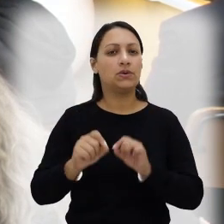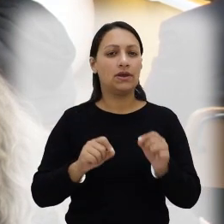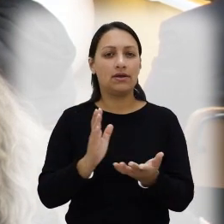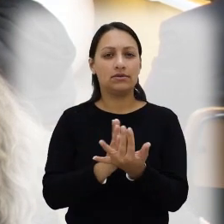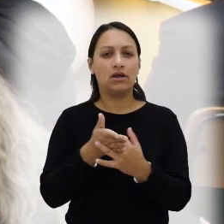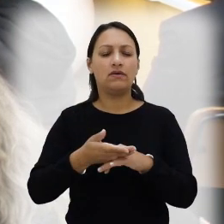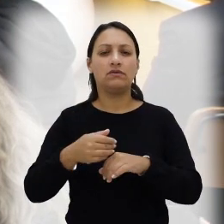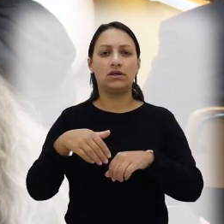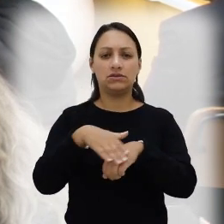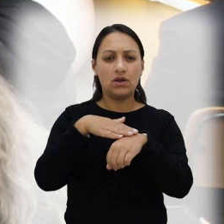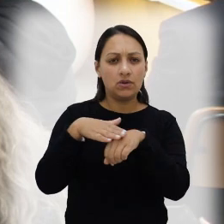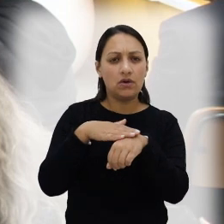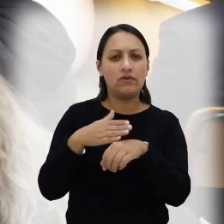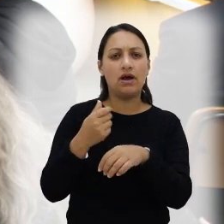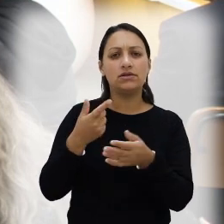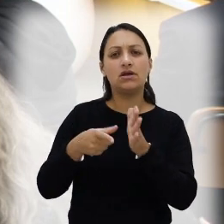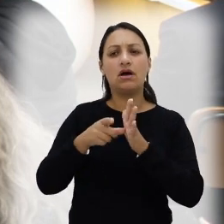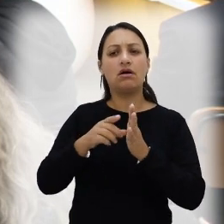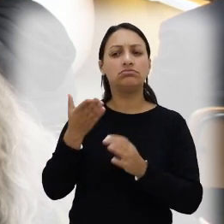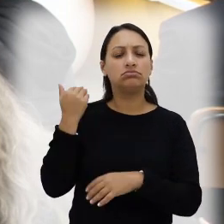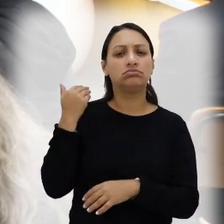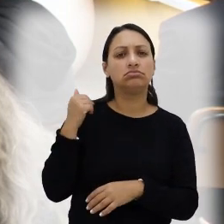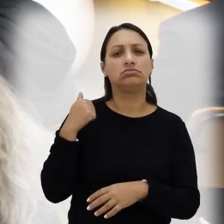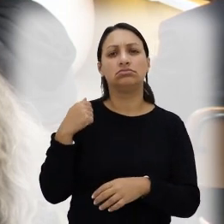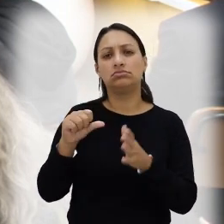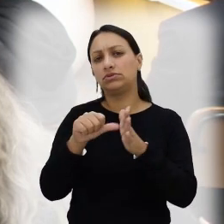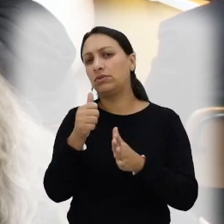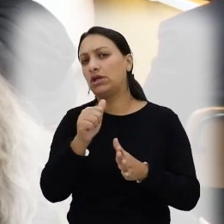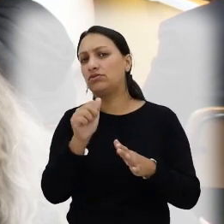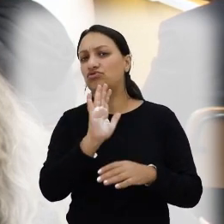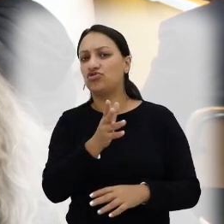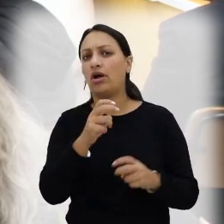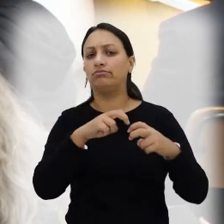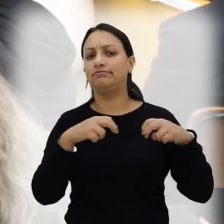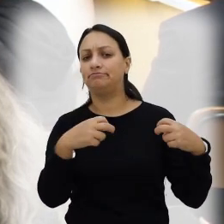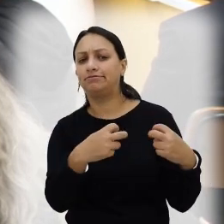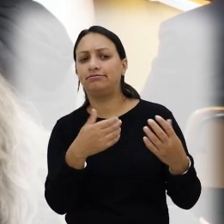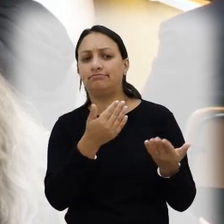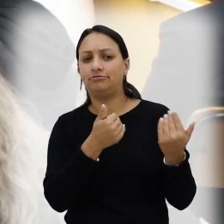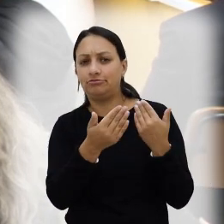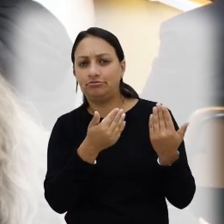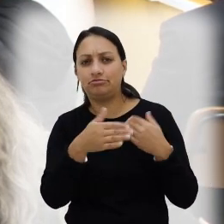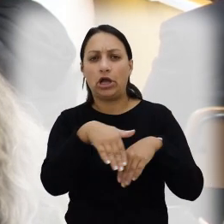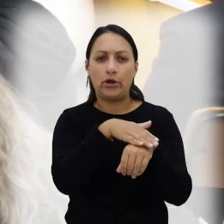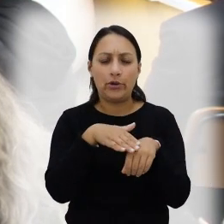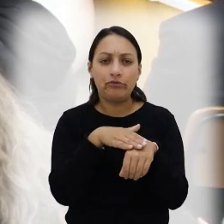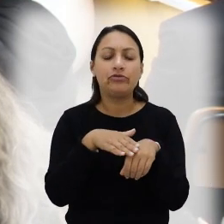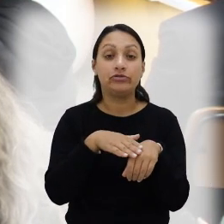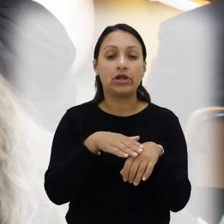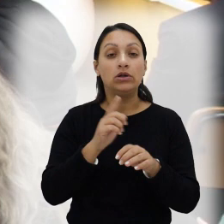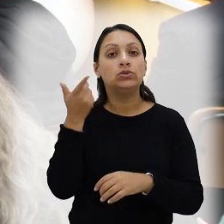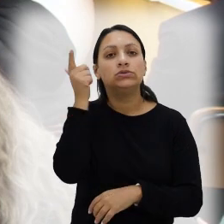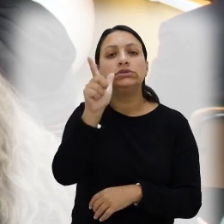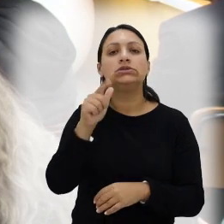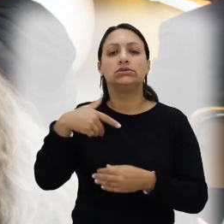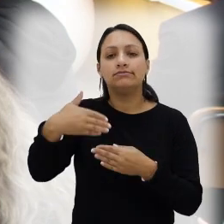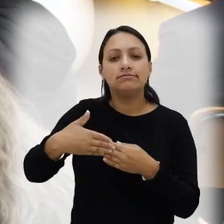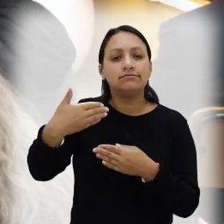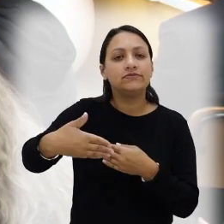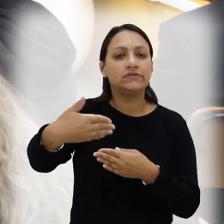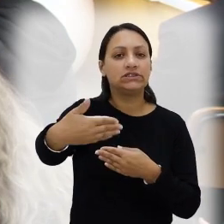conversas anteriores, daquela primeira edição, ou de conversas que já têm acontecido ao longo desse tempo, a gente consiga ir avançando,